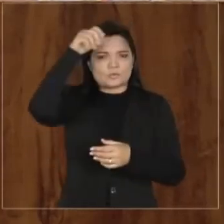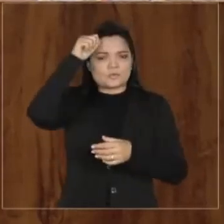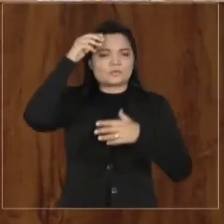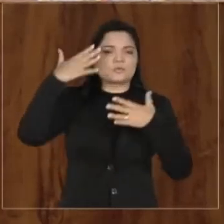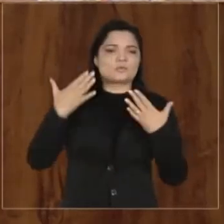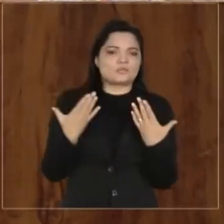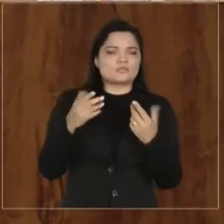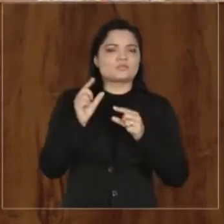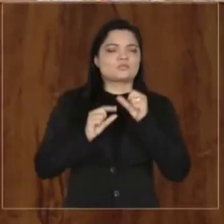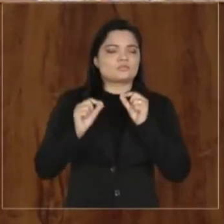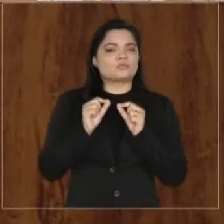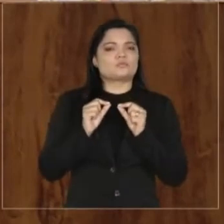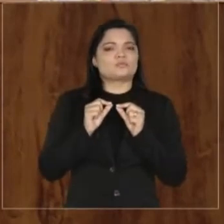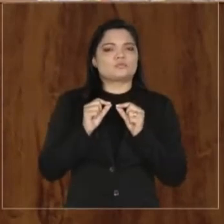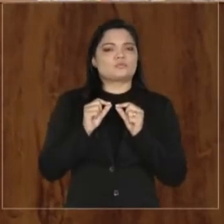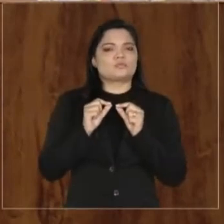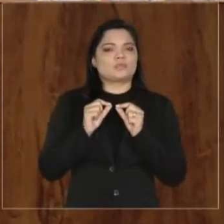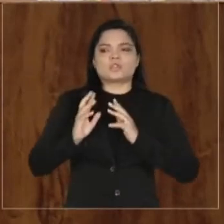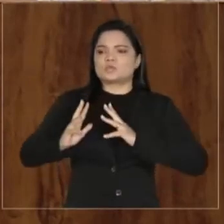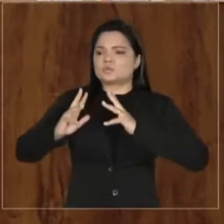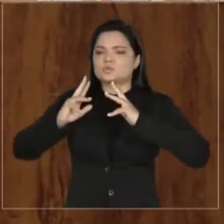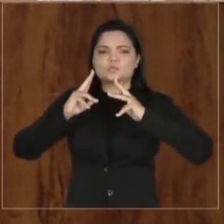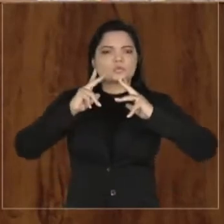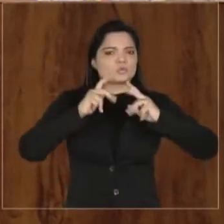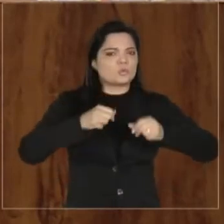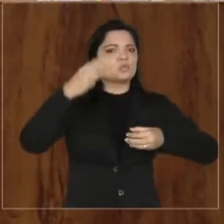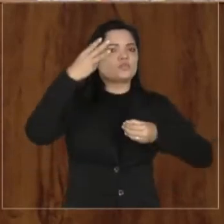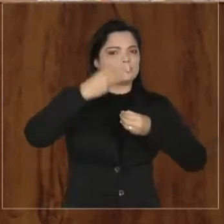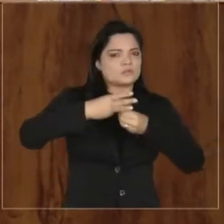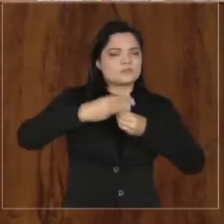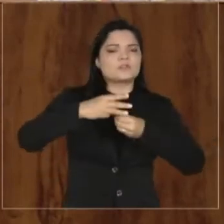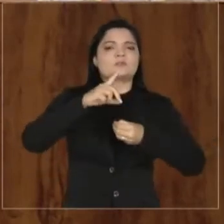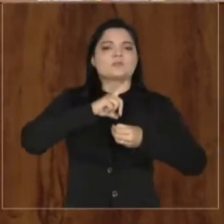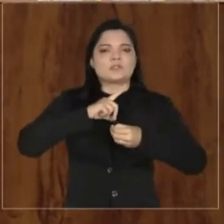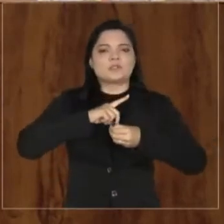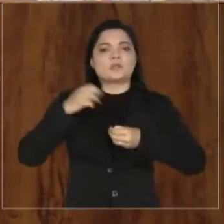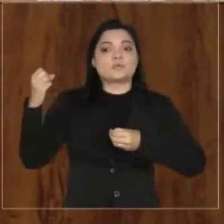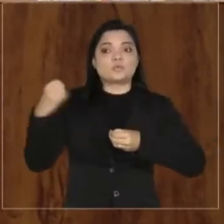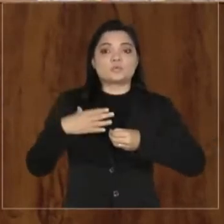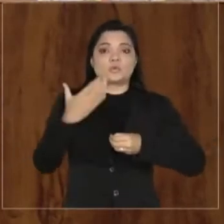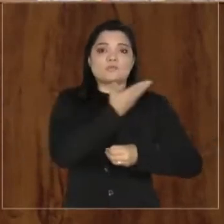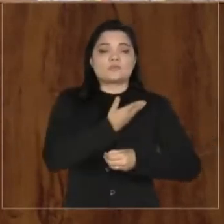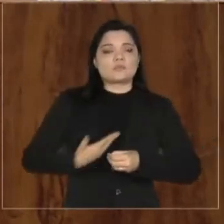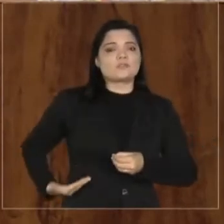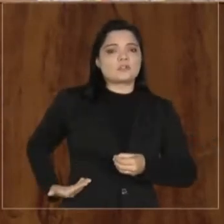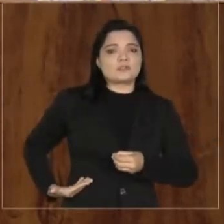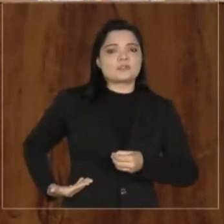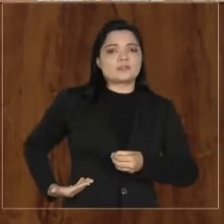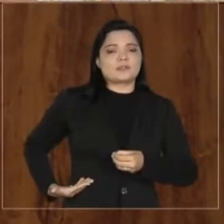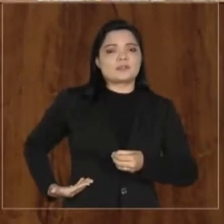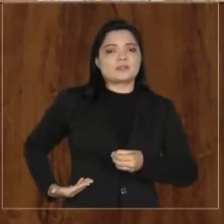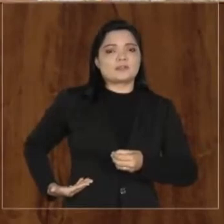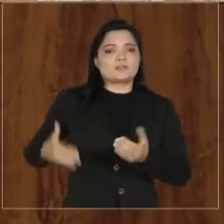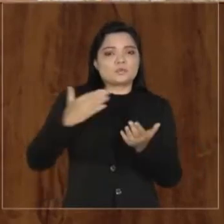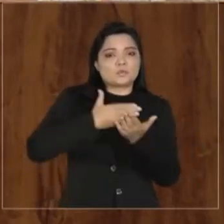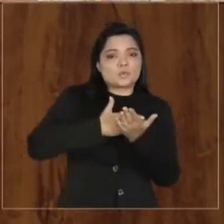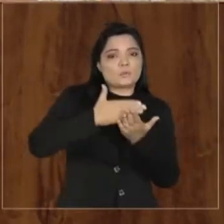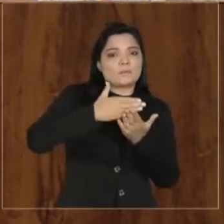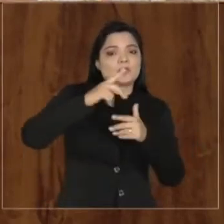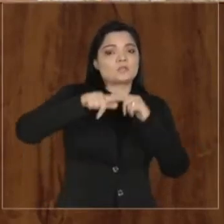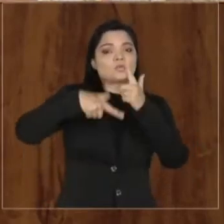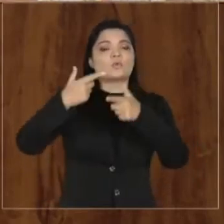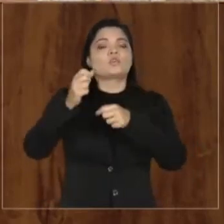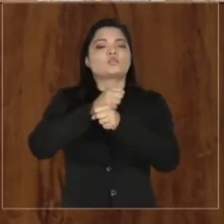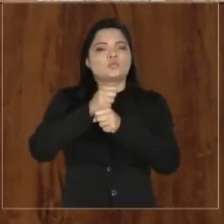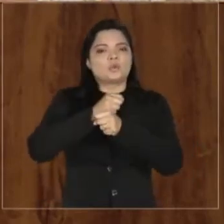Norte, e todos os municípios terão, então, novos governantes a partir do início do próximo